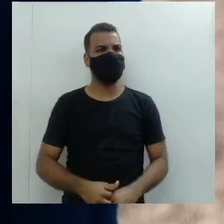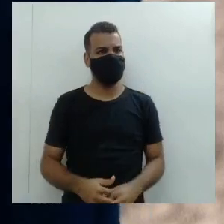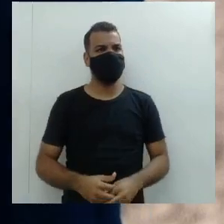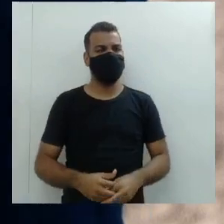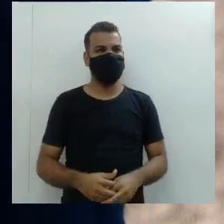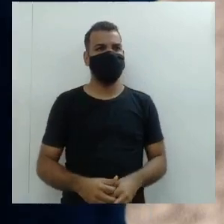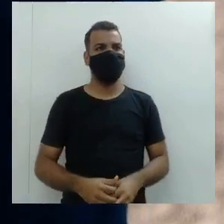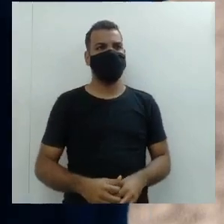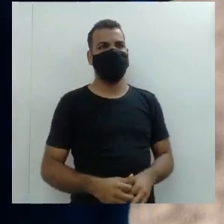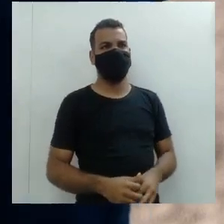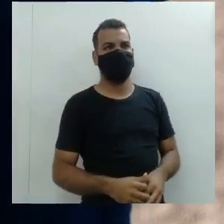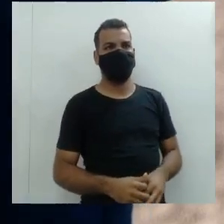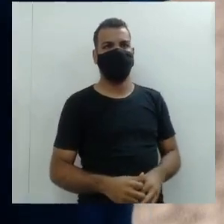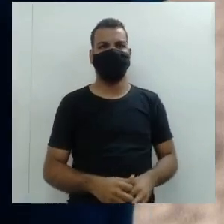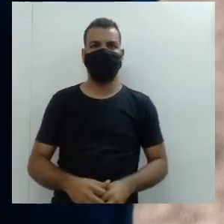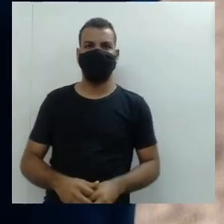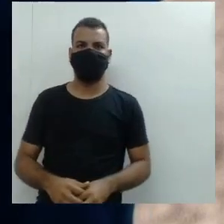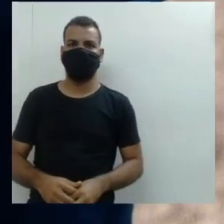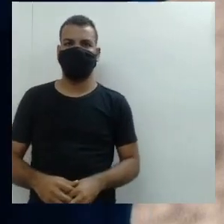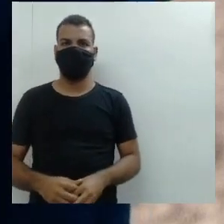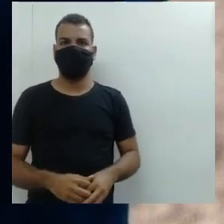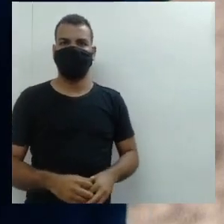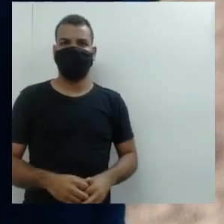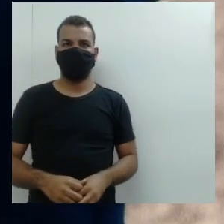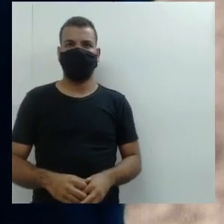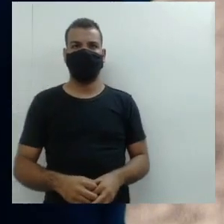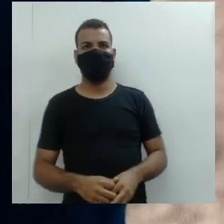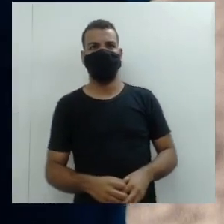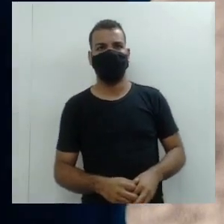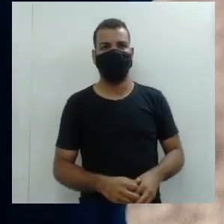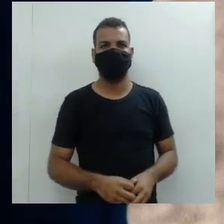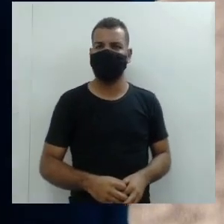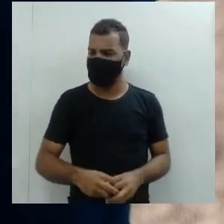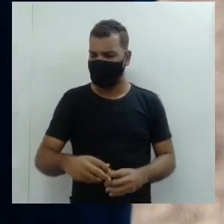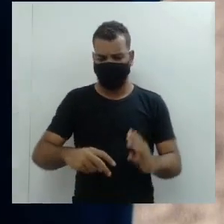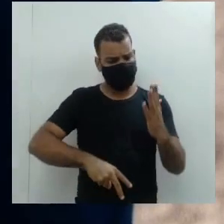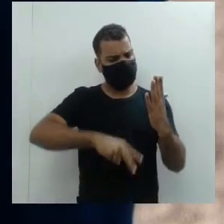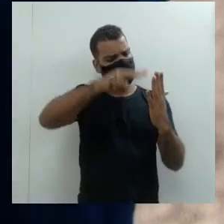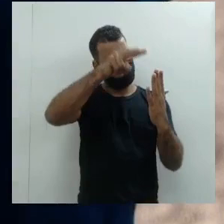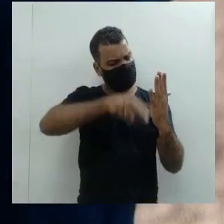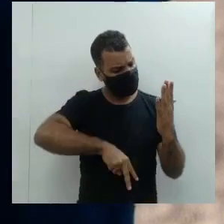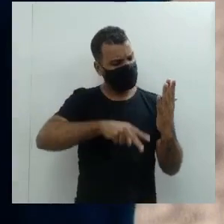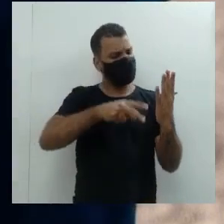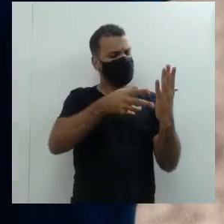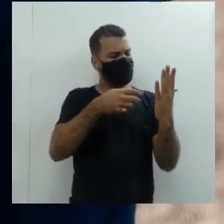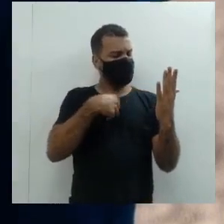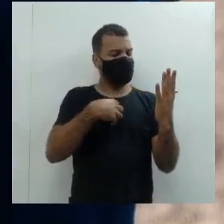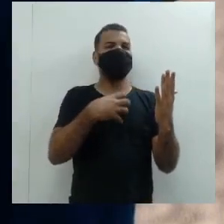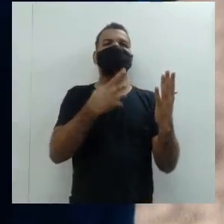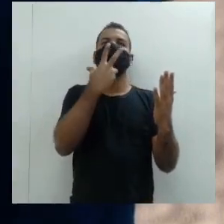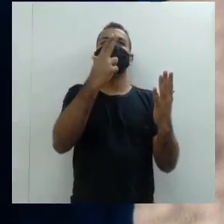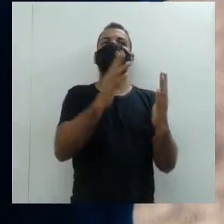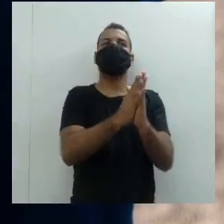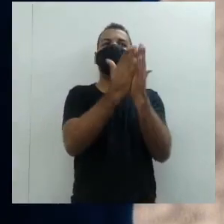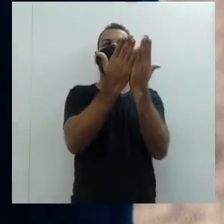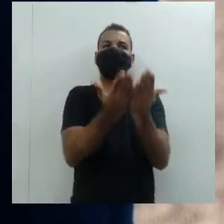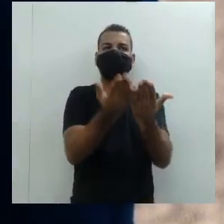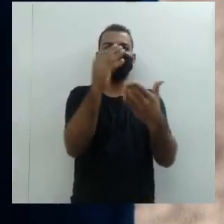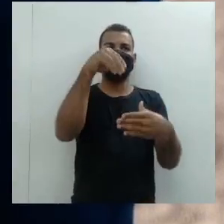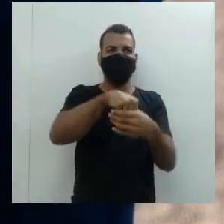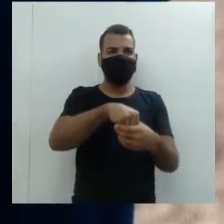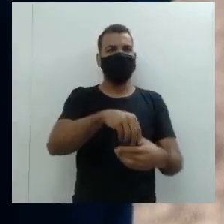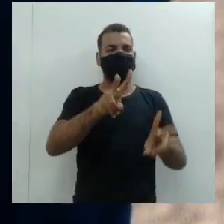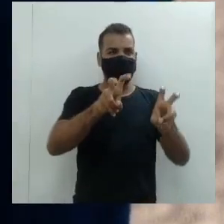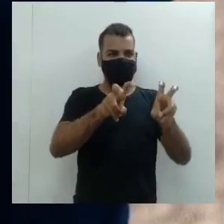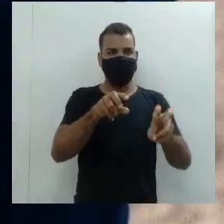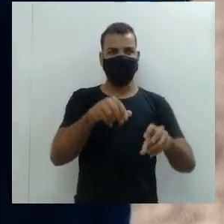que, lendo justamente essa crítica, parece que eu estou lendo os livros, os teóricos que estão falando